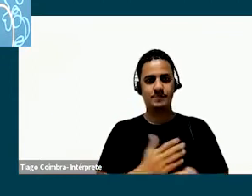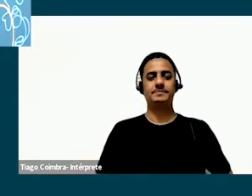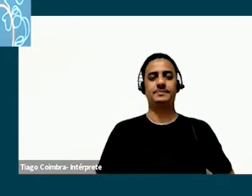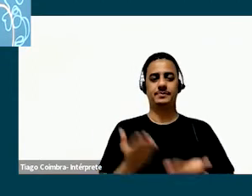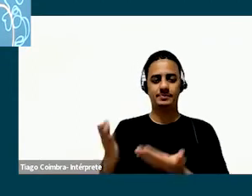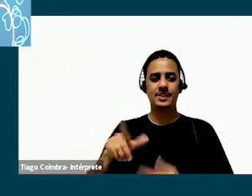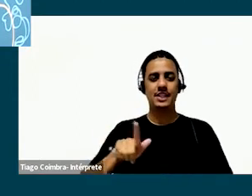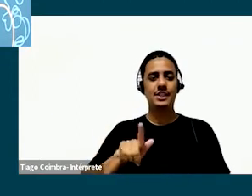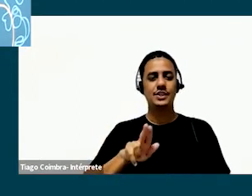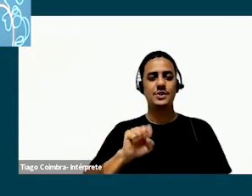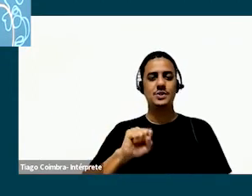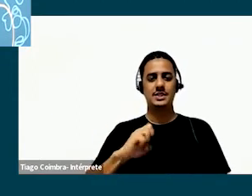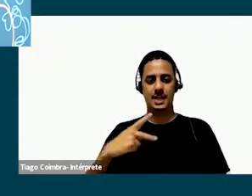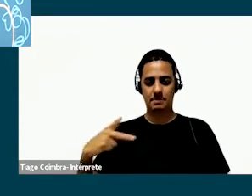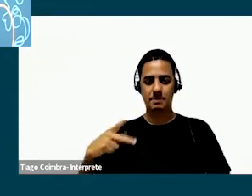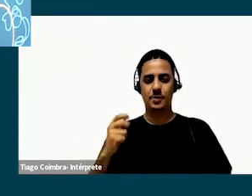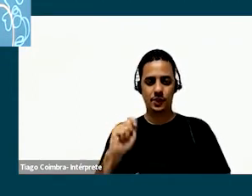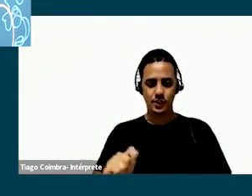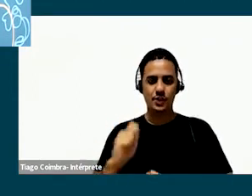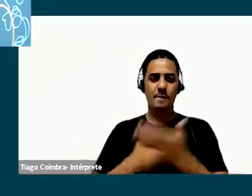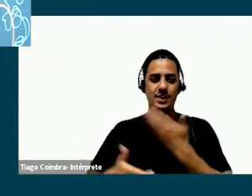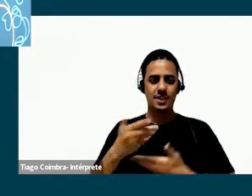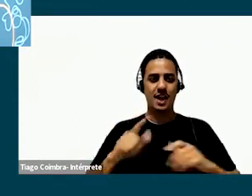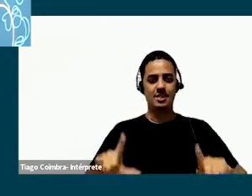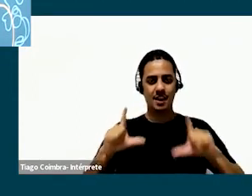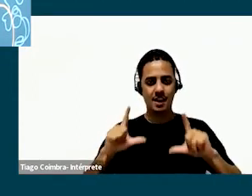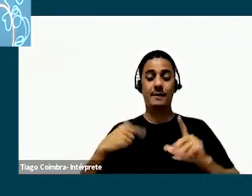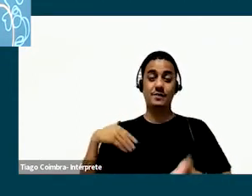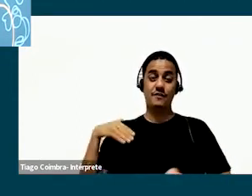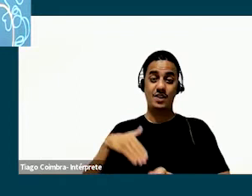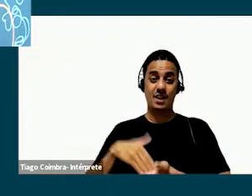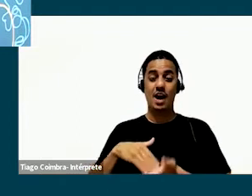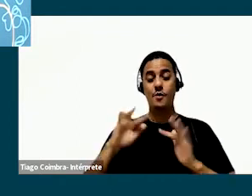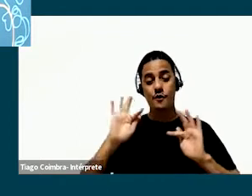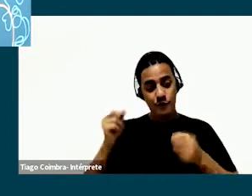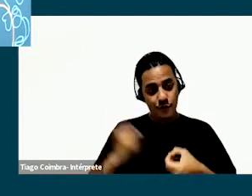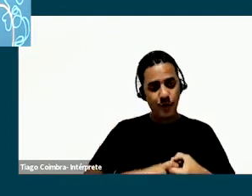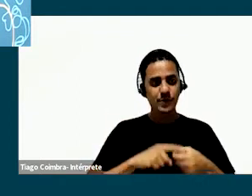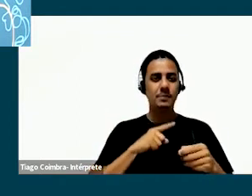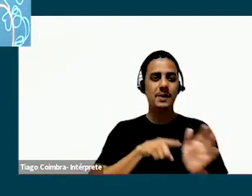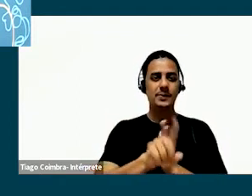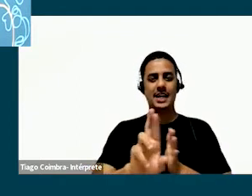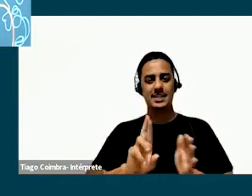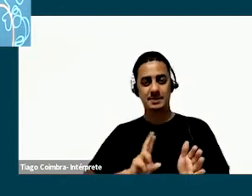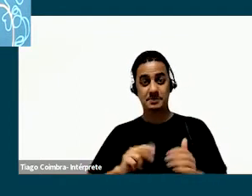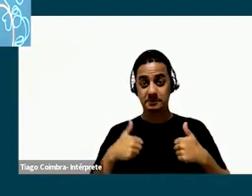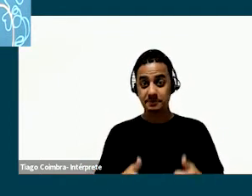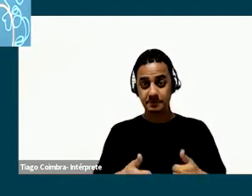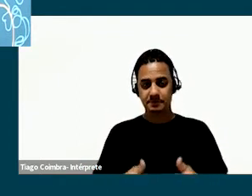fique à vontade, Giuseppe, para poder compartilhar a sua tela, e eu volto no finalzinho com mais perguntas e respostas para a gente fechar essa sessão.